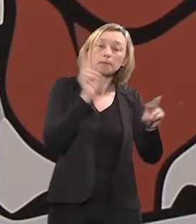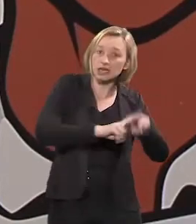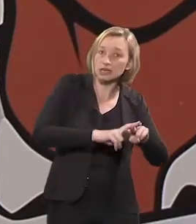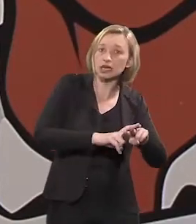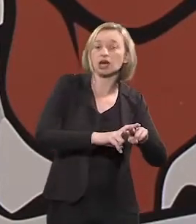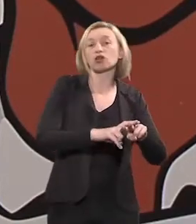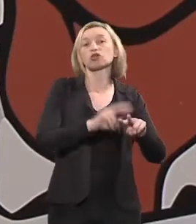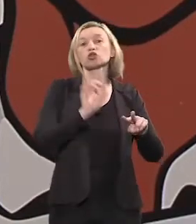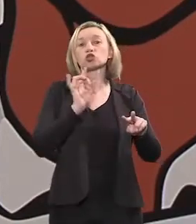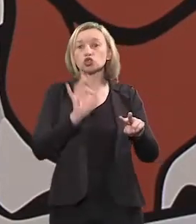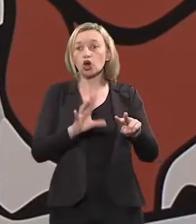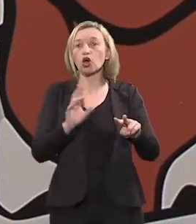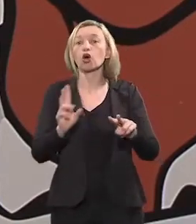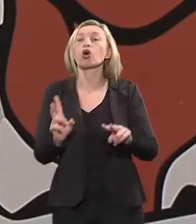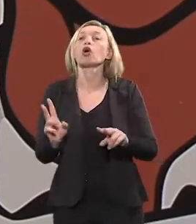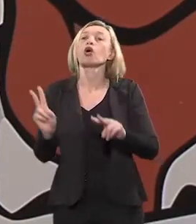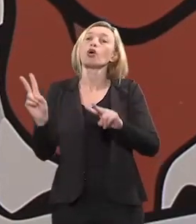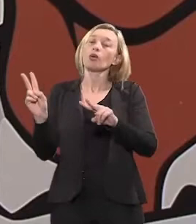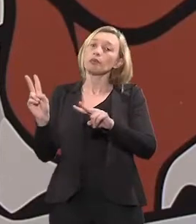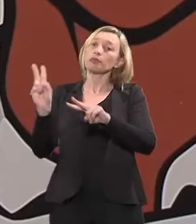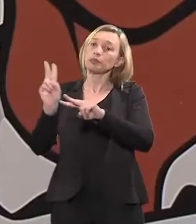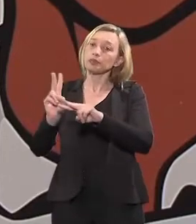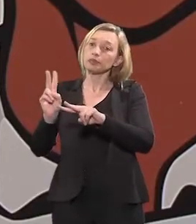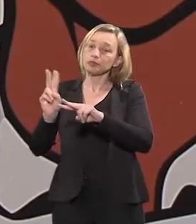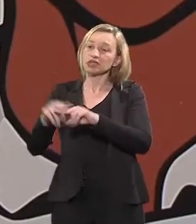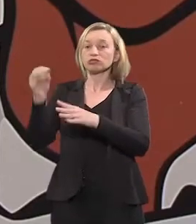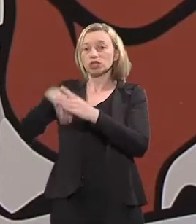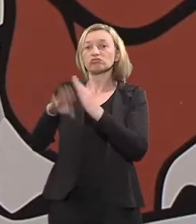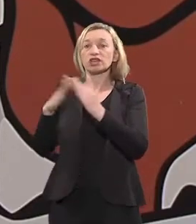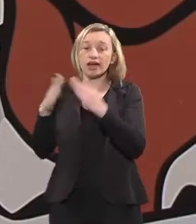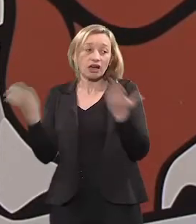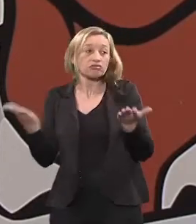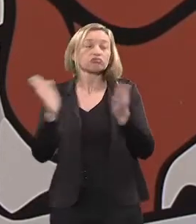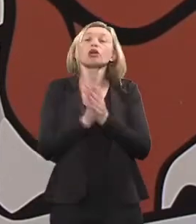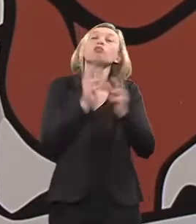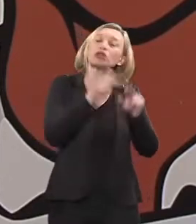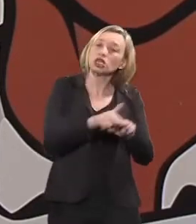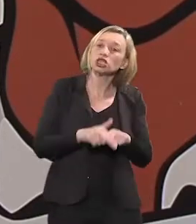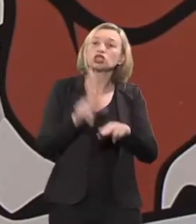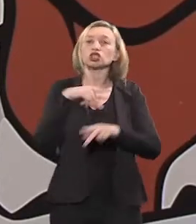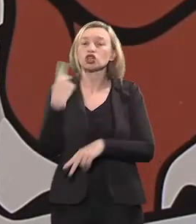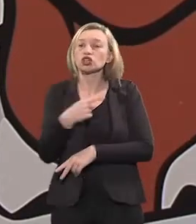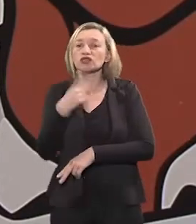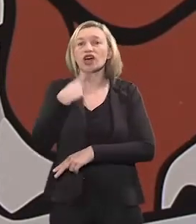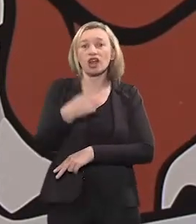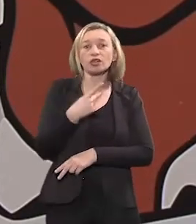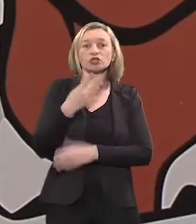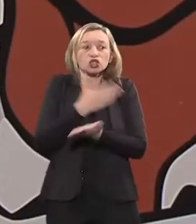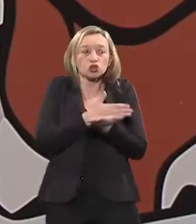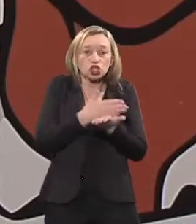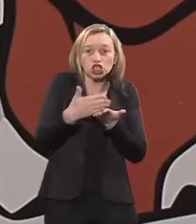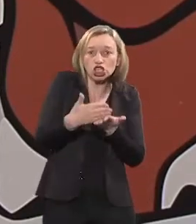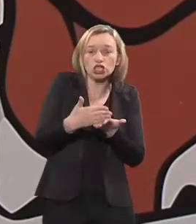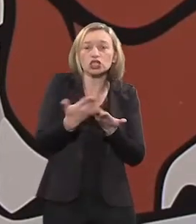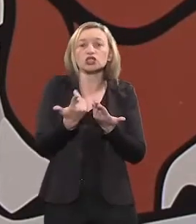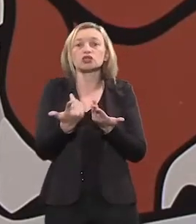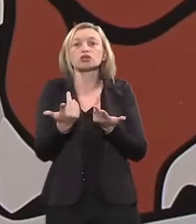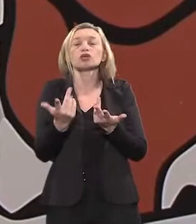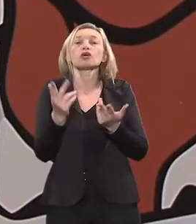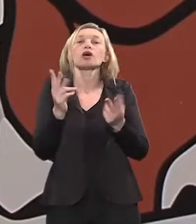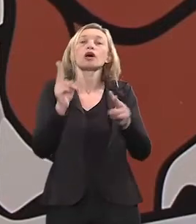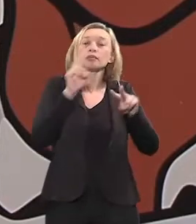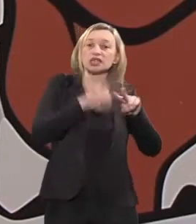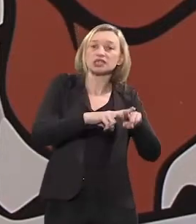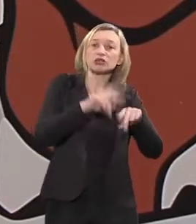seja uma pena de prisão em regime fechado, mas tenha direito a um regime aberto. Então é por isso que a gente fala que a prisão no início, a